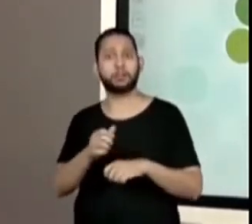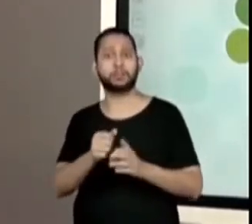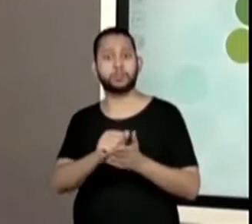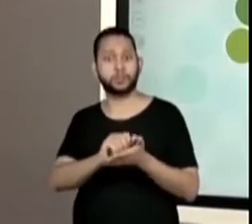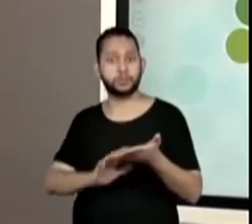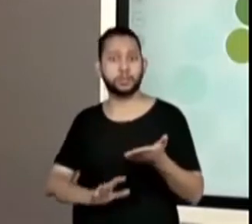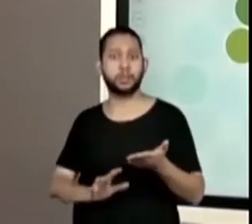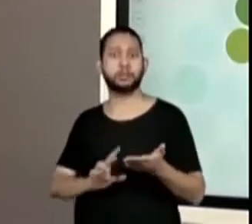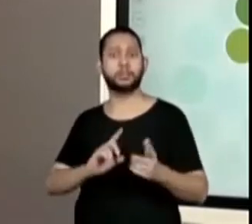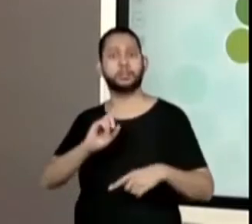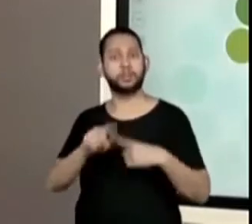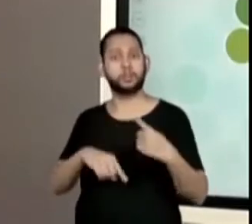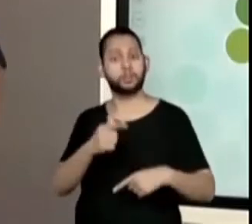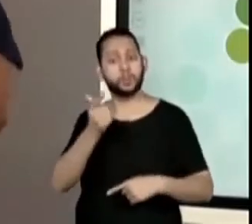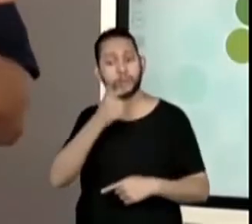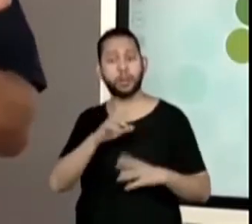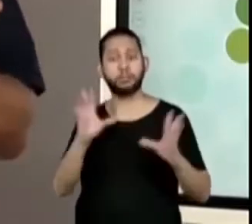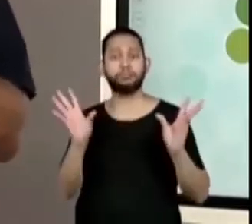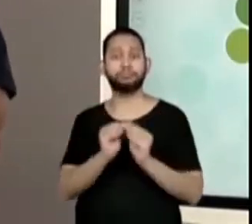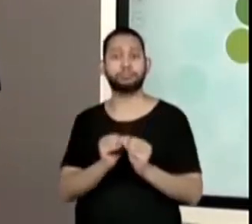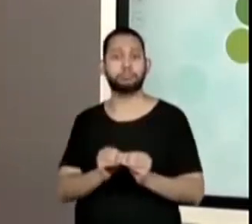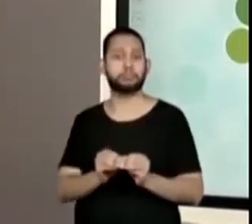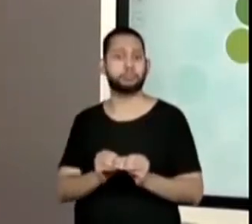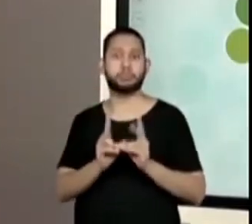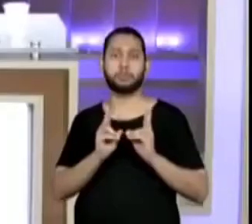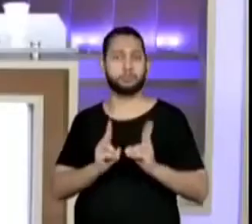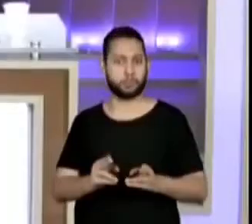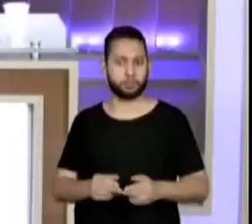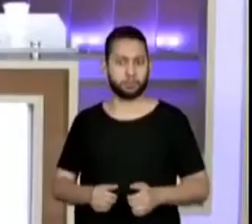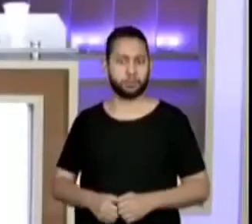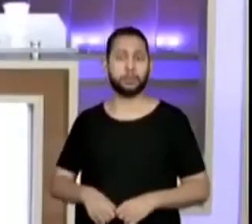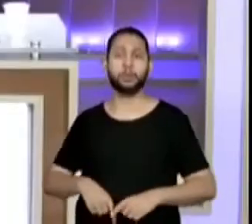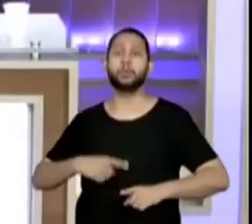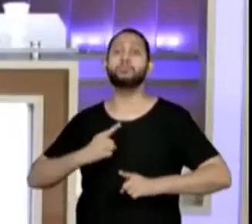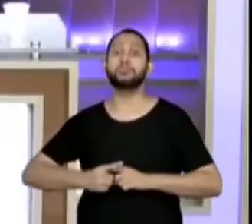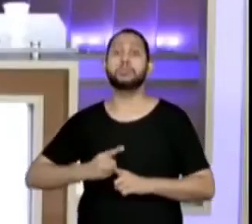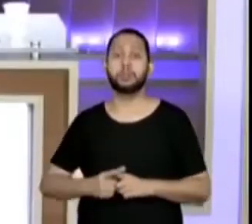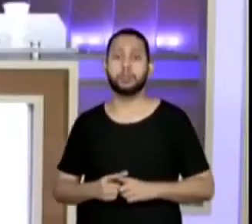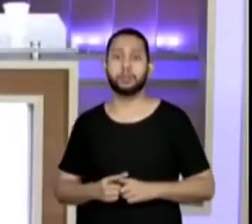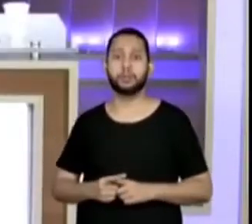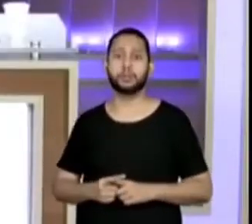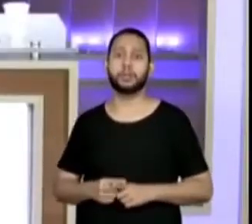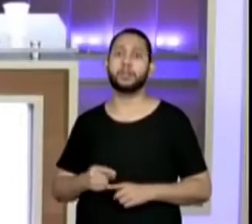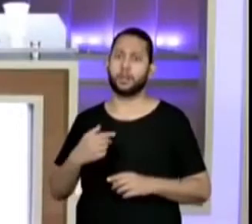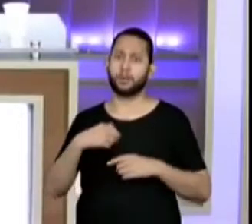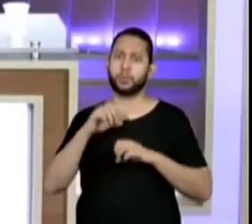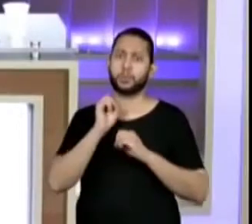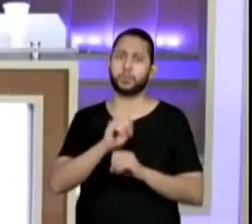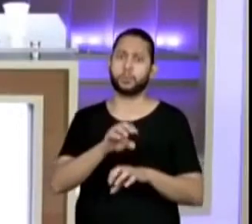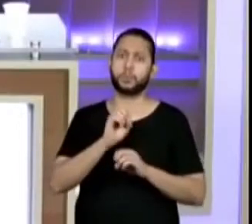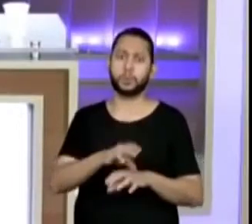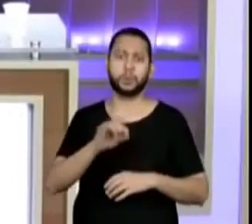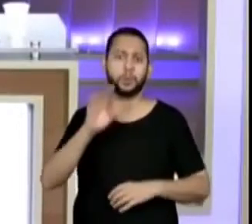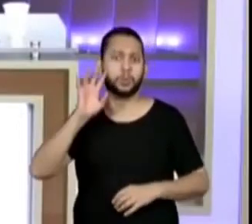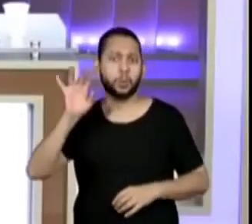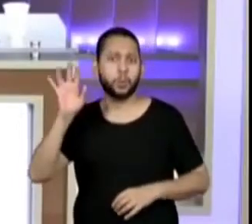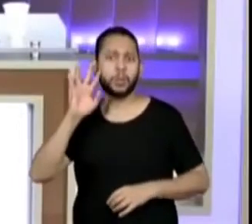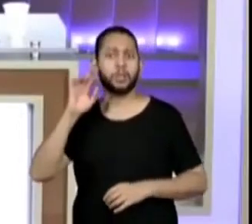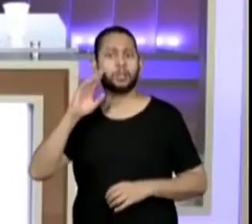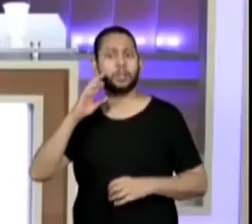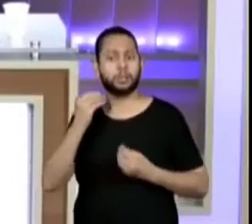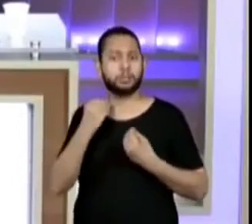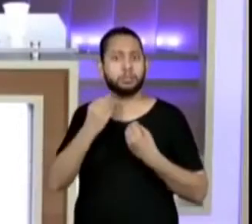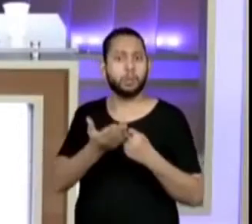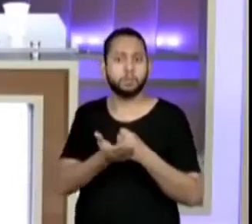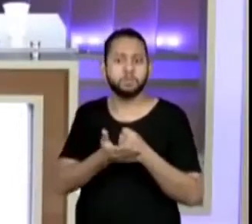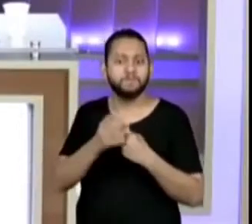tá? Para a gente chegar na conclusão junto. Por quê, turma? Mais importante que a teoria ela é importante para a gente se embasar.